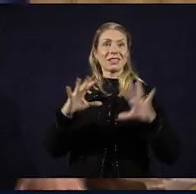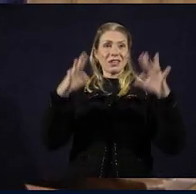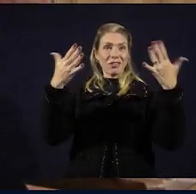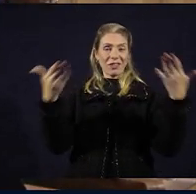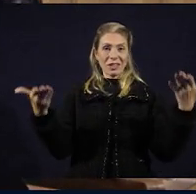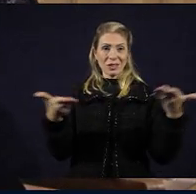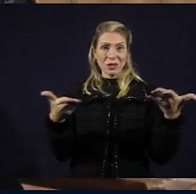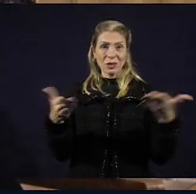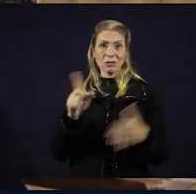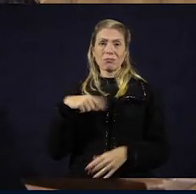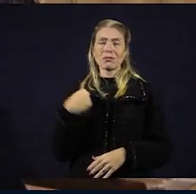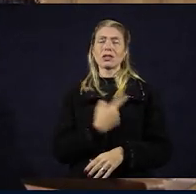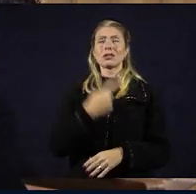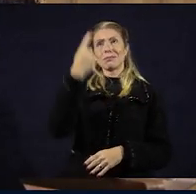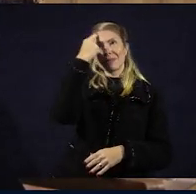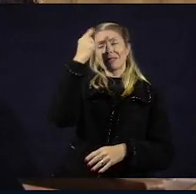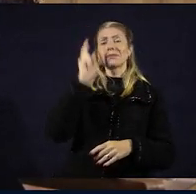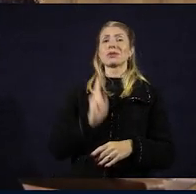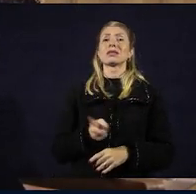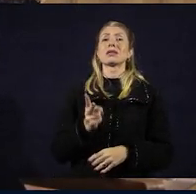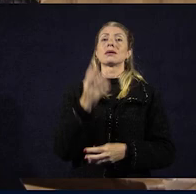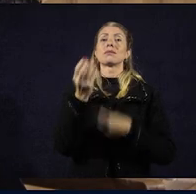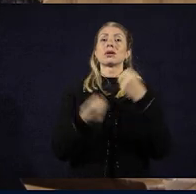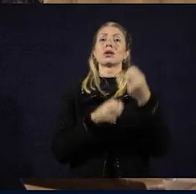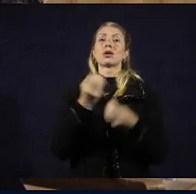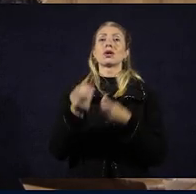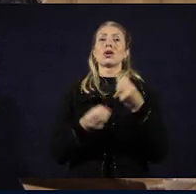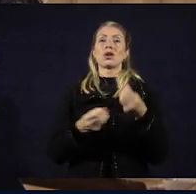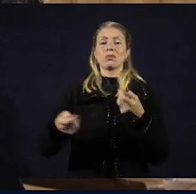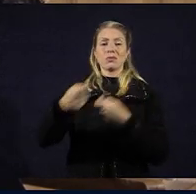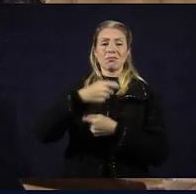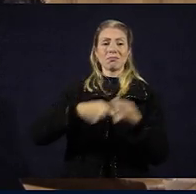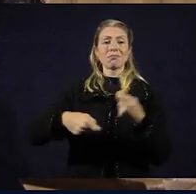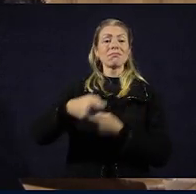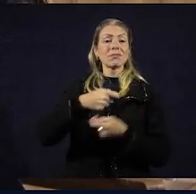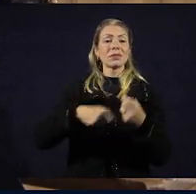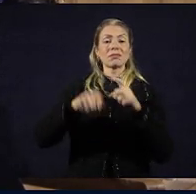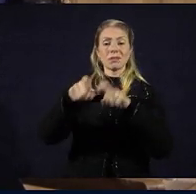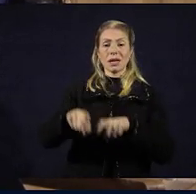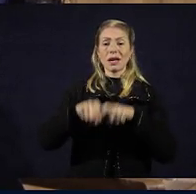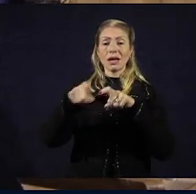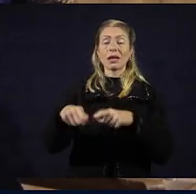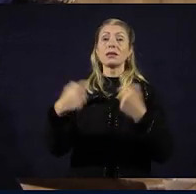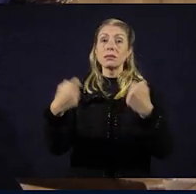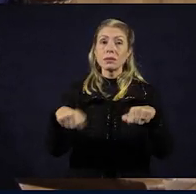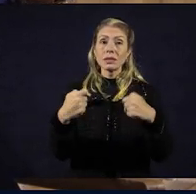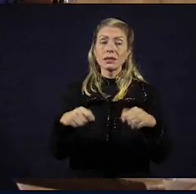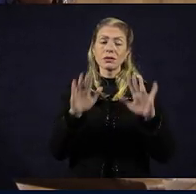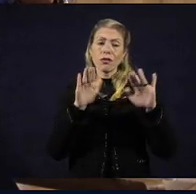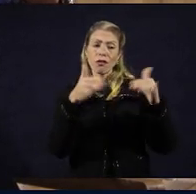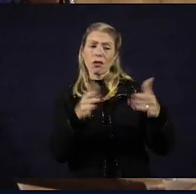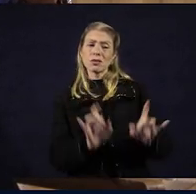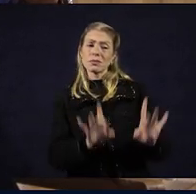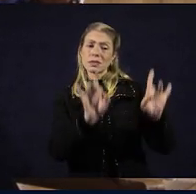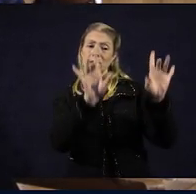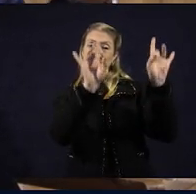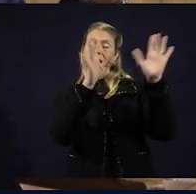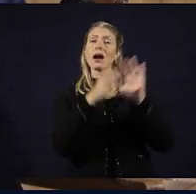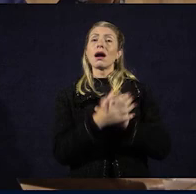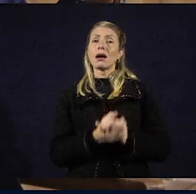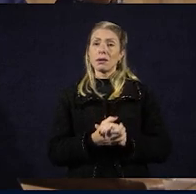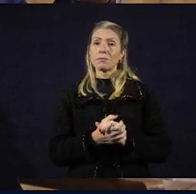sempre julgou que o agride Business deveria ter uma consideração especial então